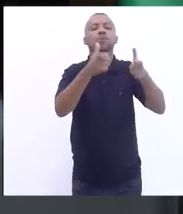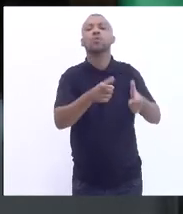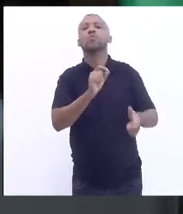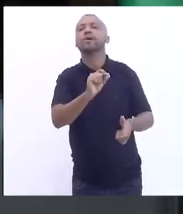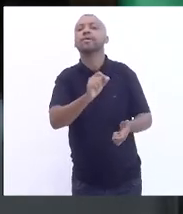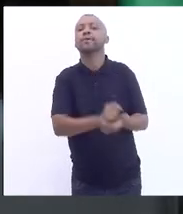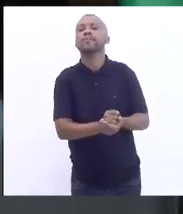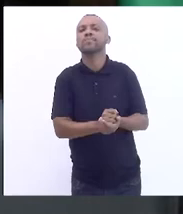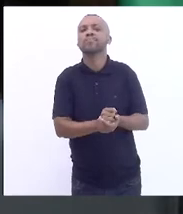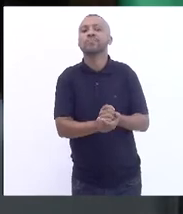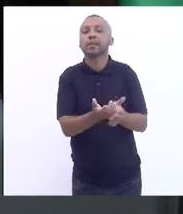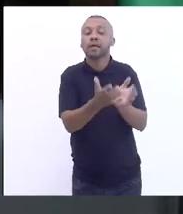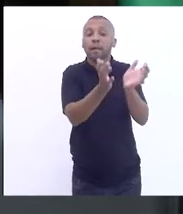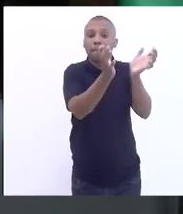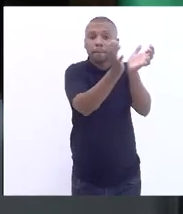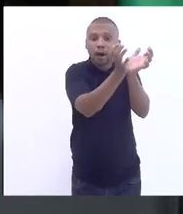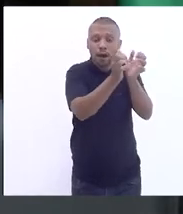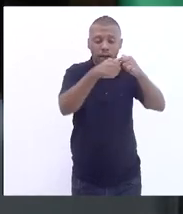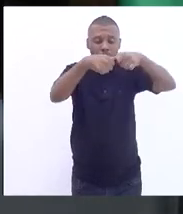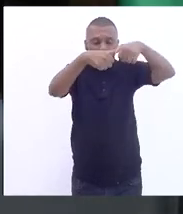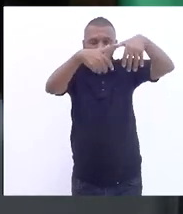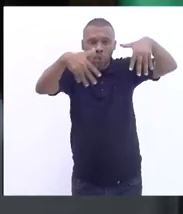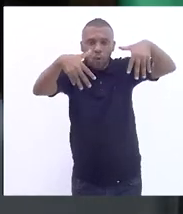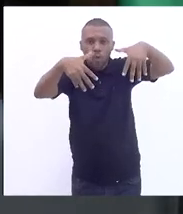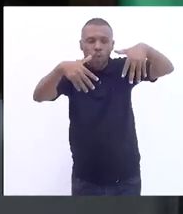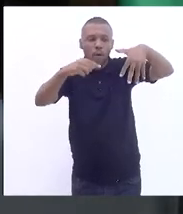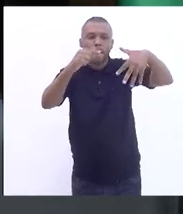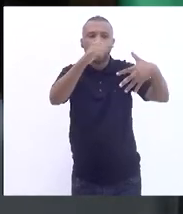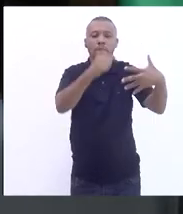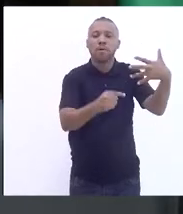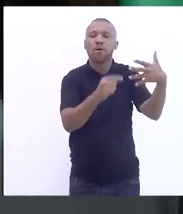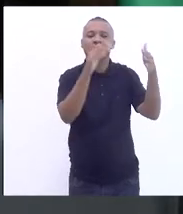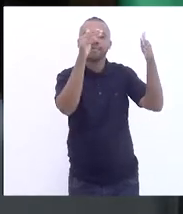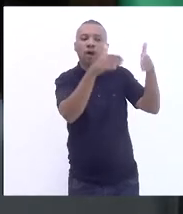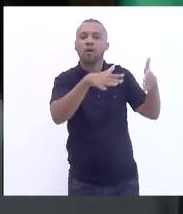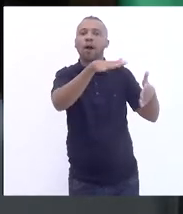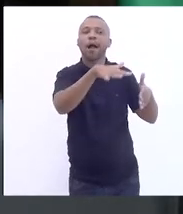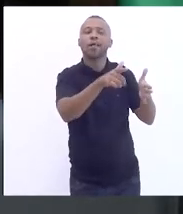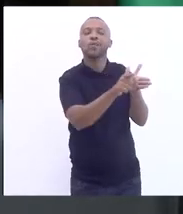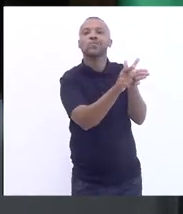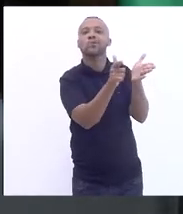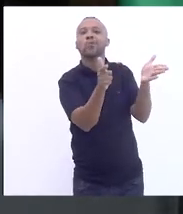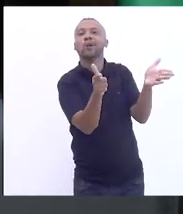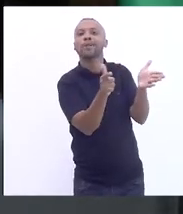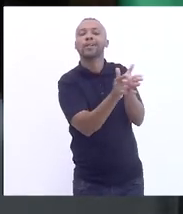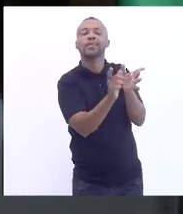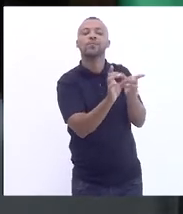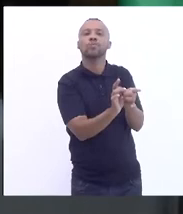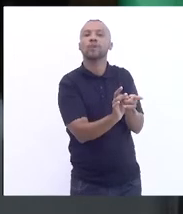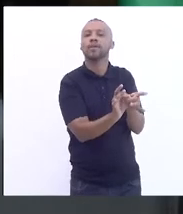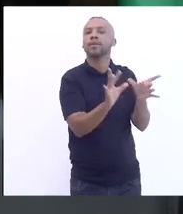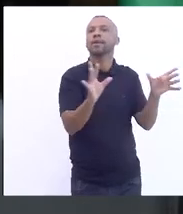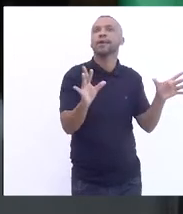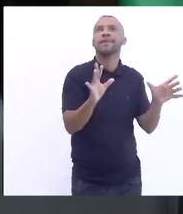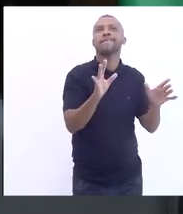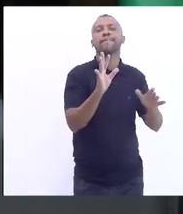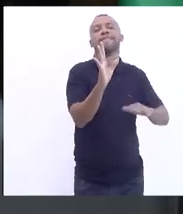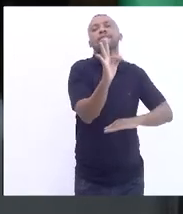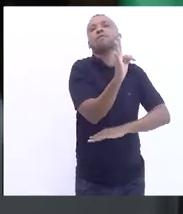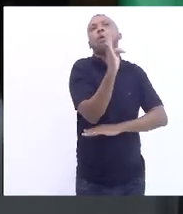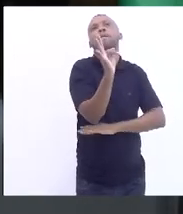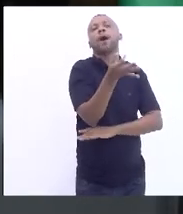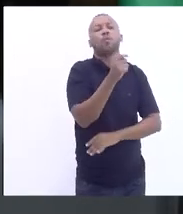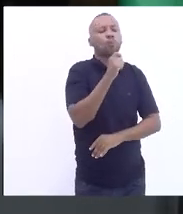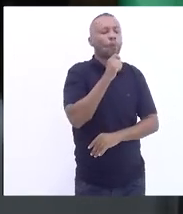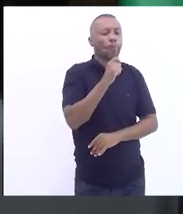das outras categorias não ficar apenas no jornalismo Liberal Realismo formal